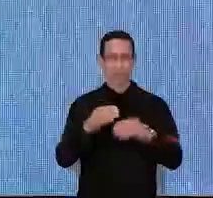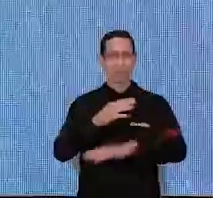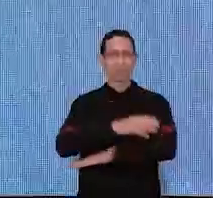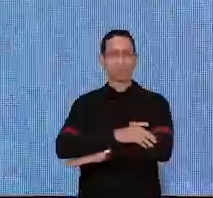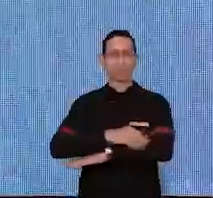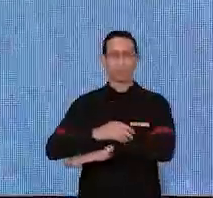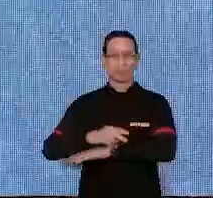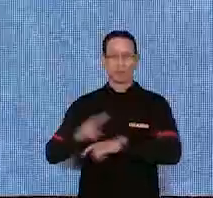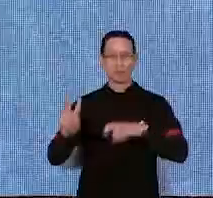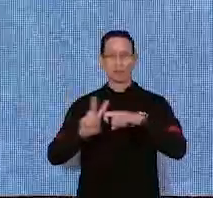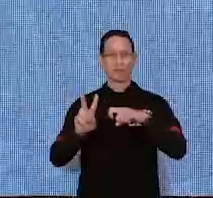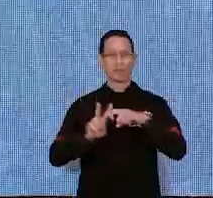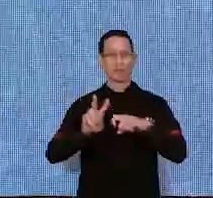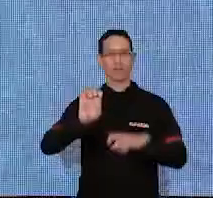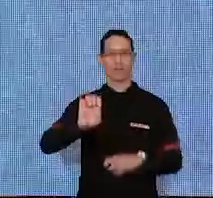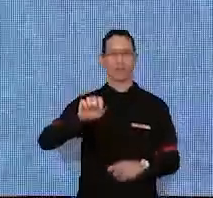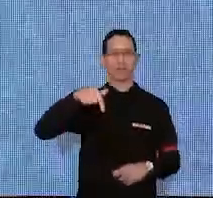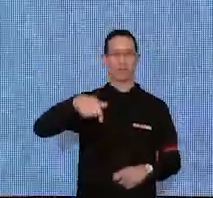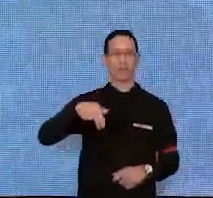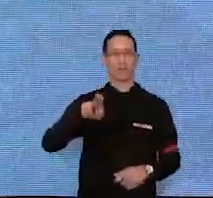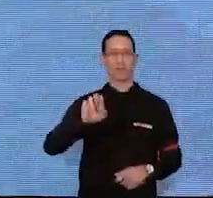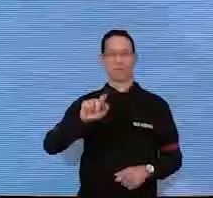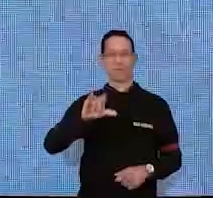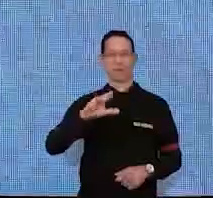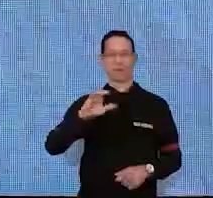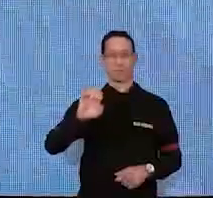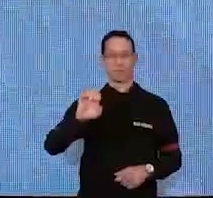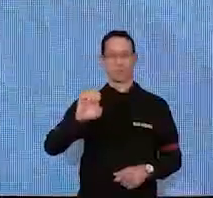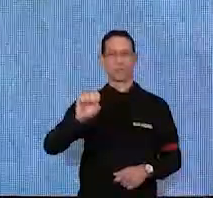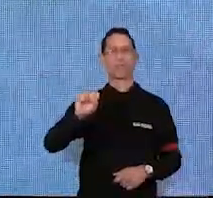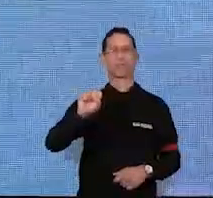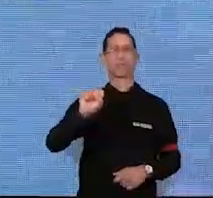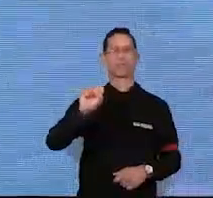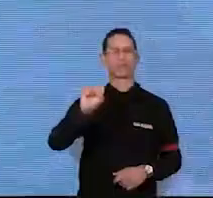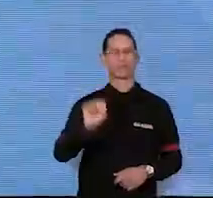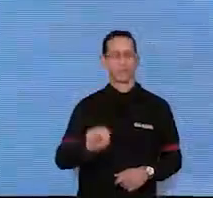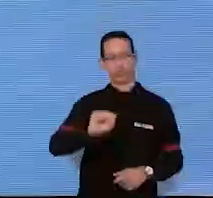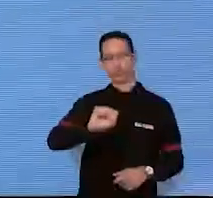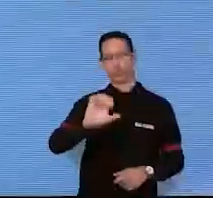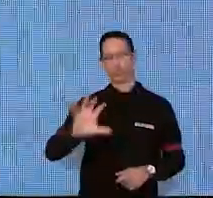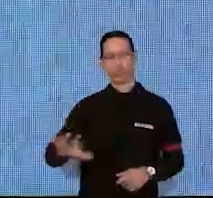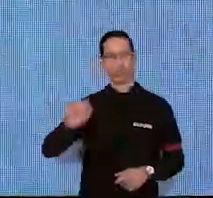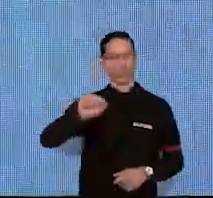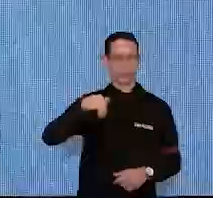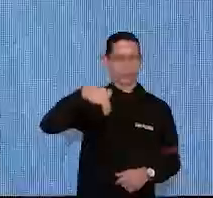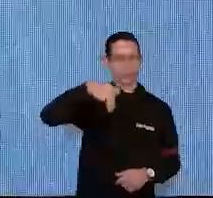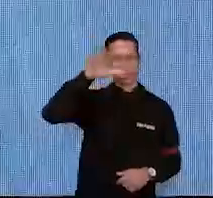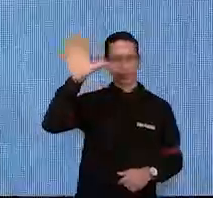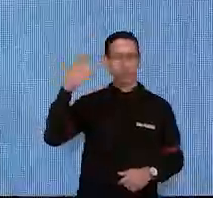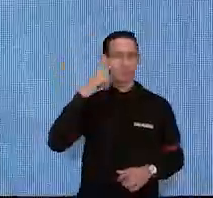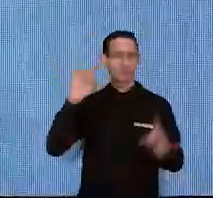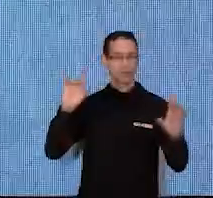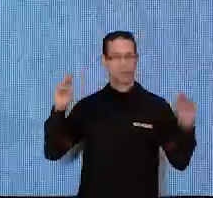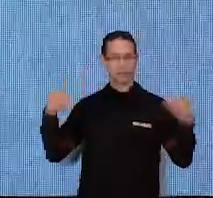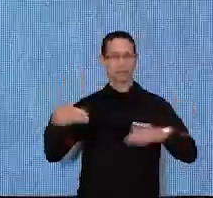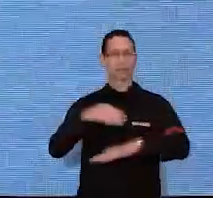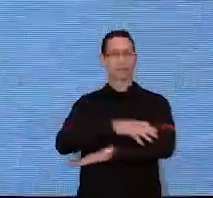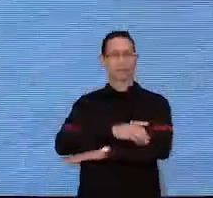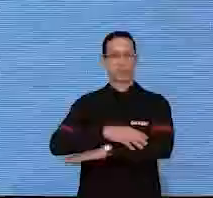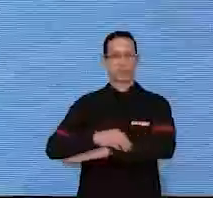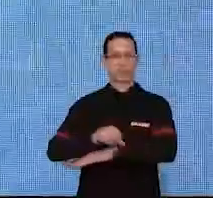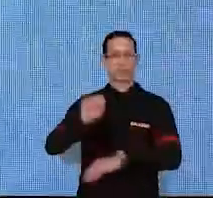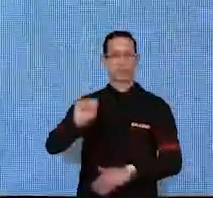dermatologia veterinária da Equalis, Sudeste, Sul e Nordeste, e especialista em dermatologia veterinária